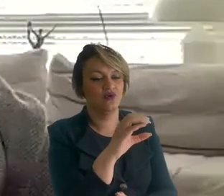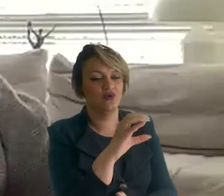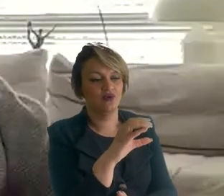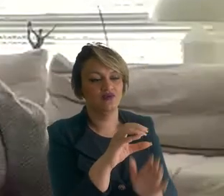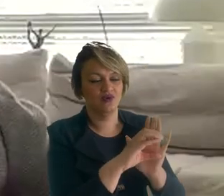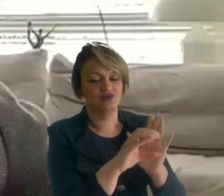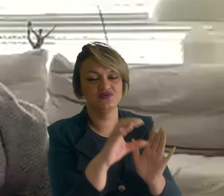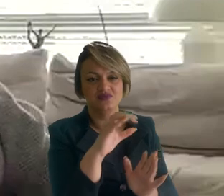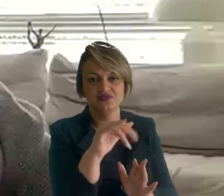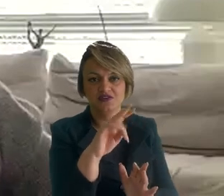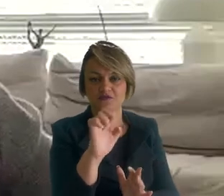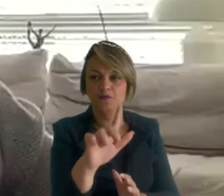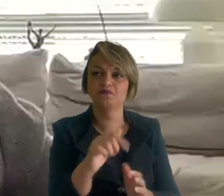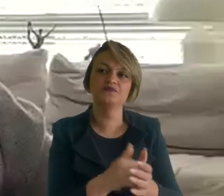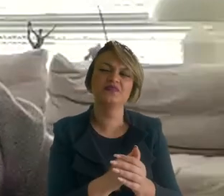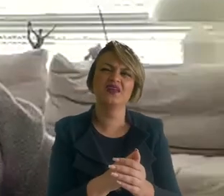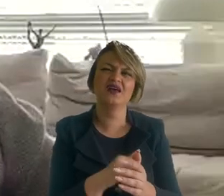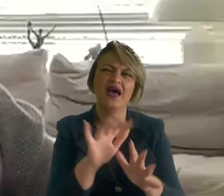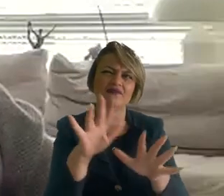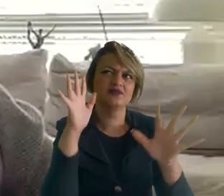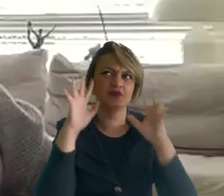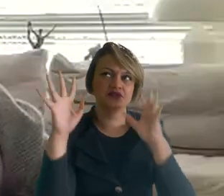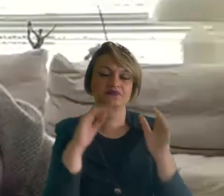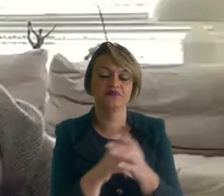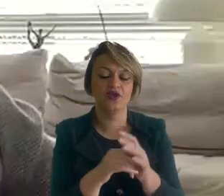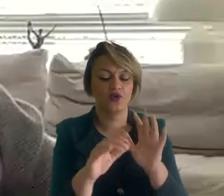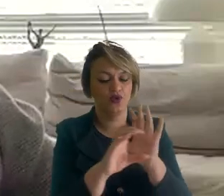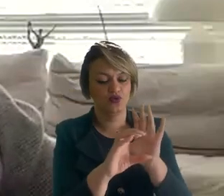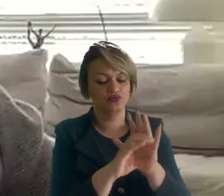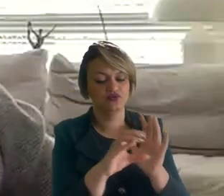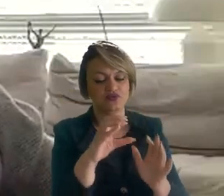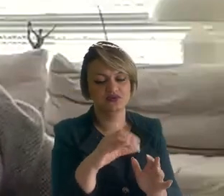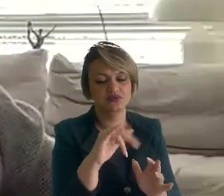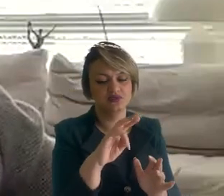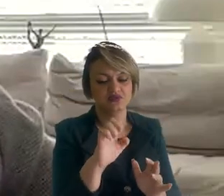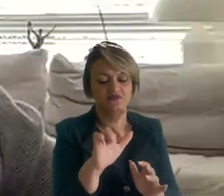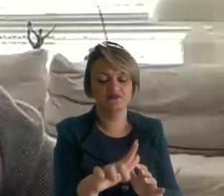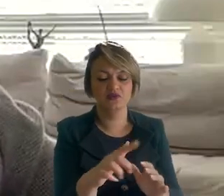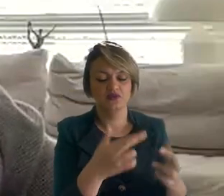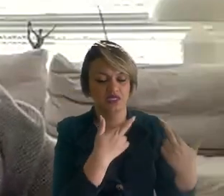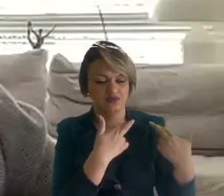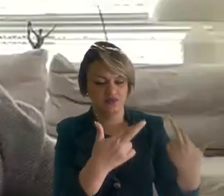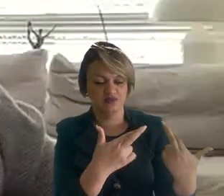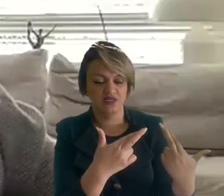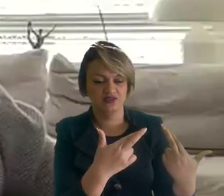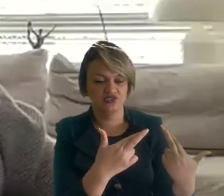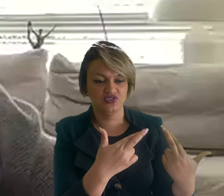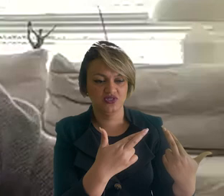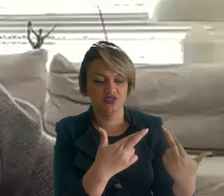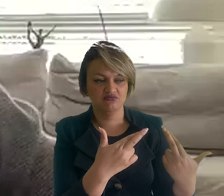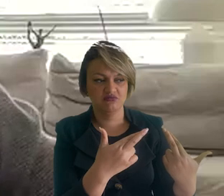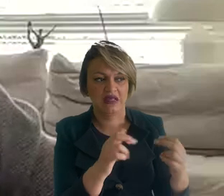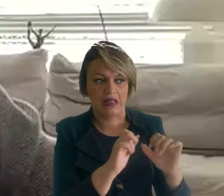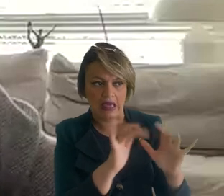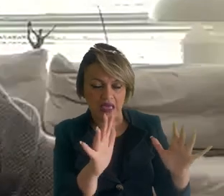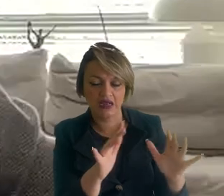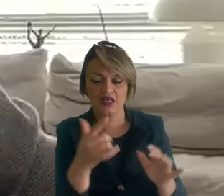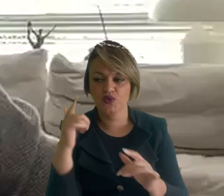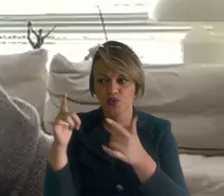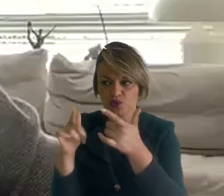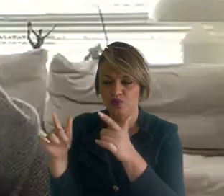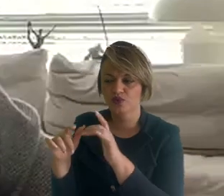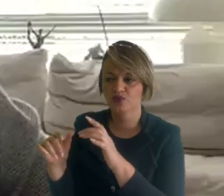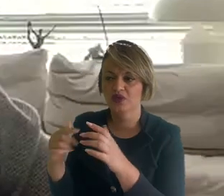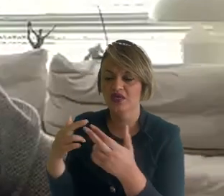Vocês poderiam dizer então quer dizer que o código civil cuida de responsabilidade civil subjetiva e os outros